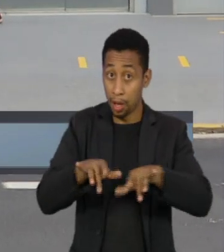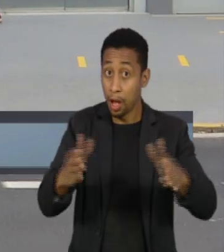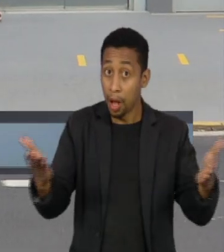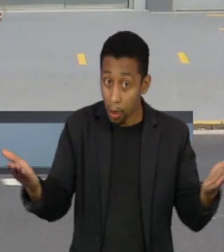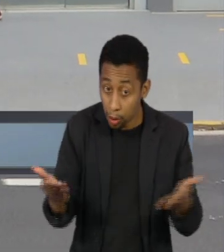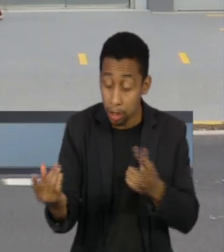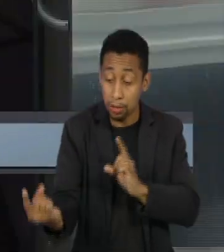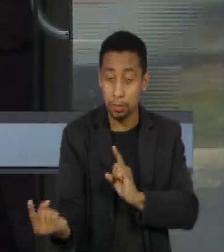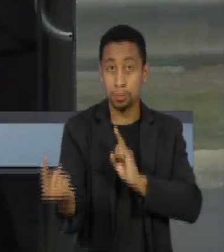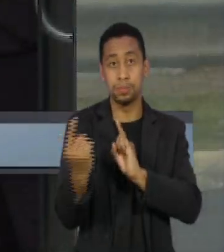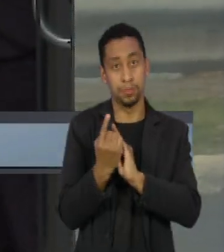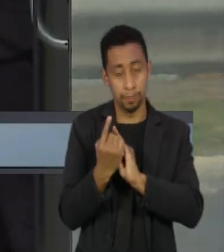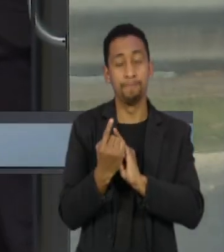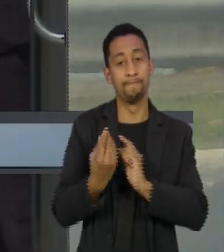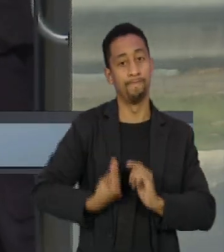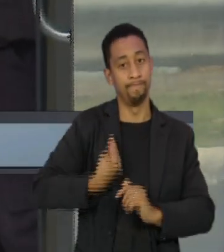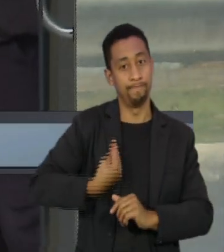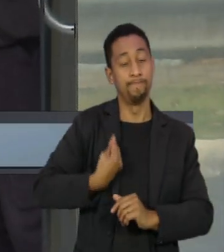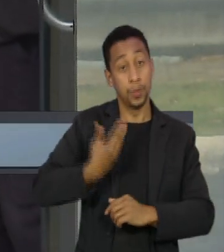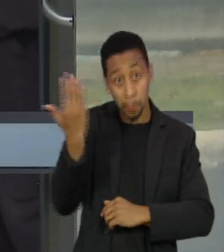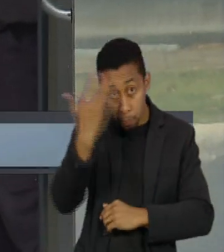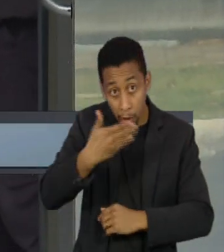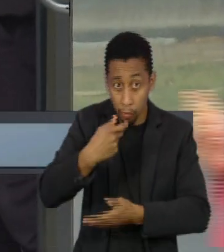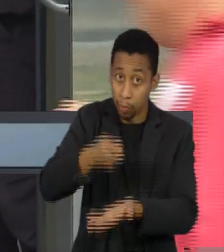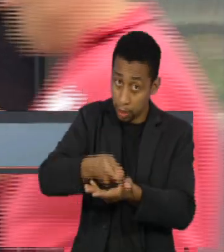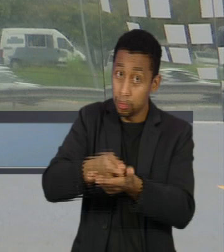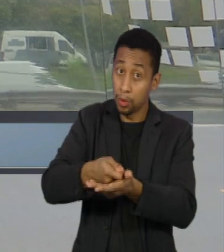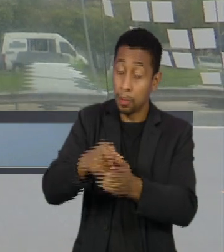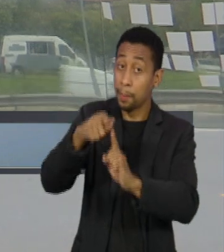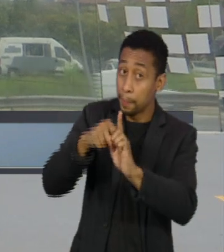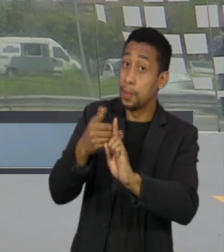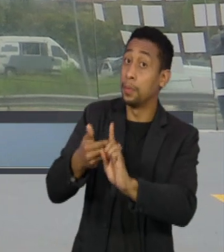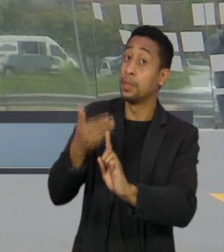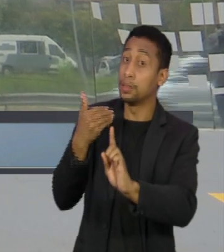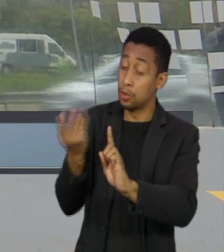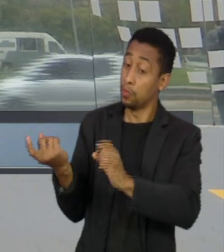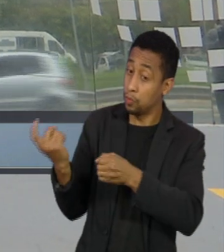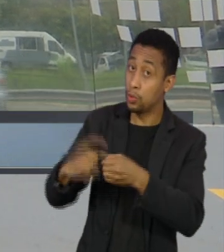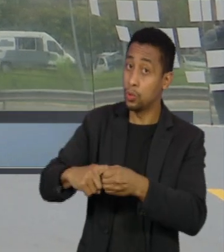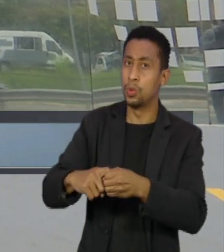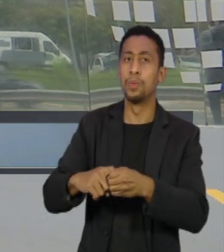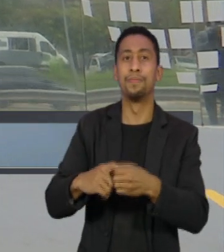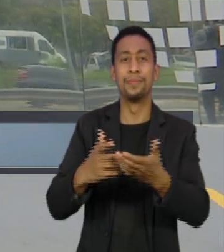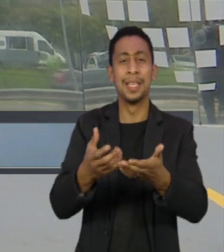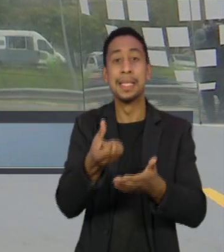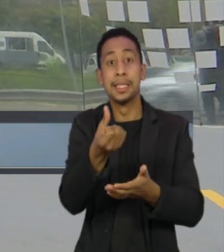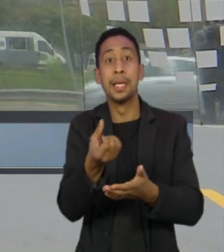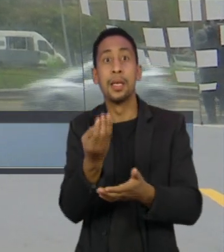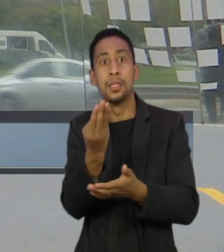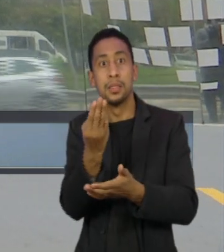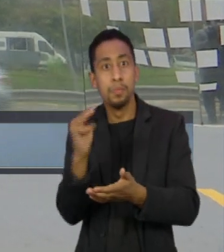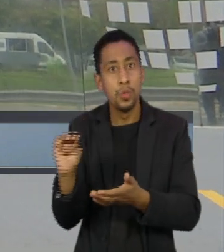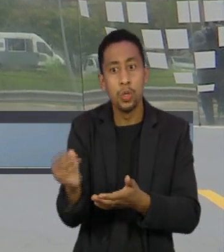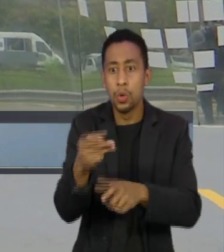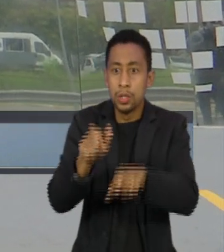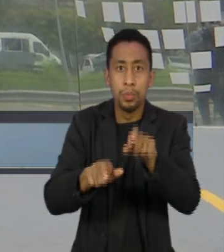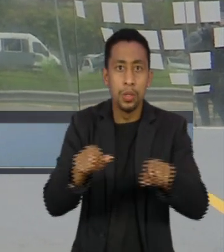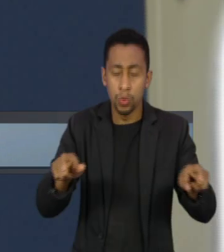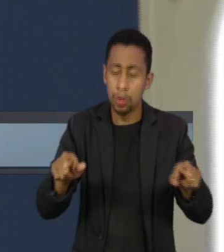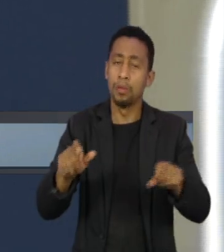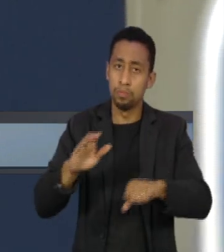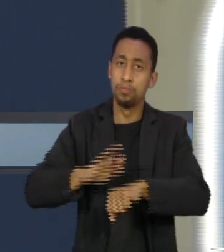mês passado. De acordo com o INSS, cerca de 36 milhões de beneficiários devem realizar a prova de vida